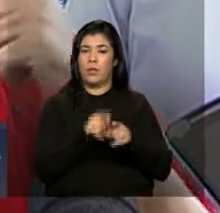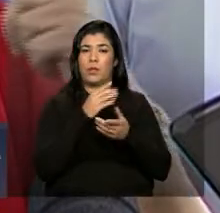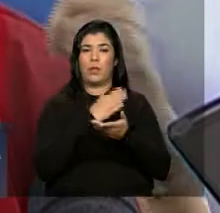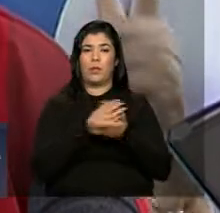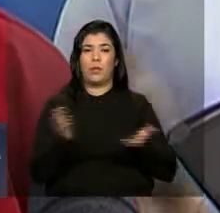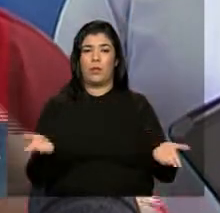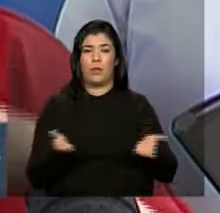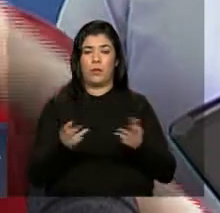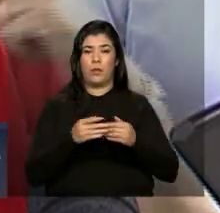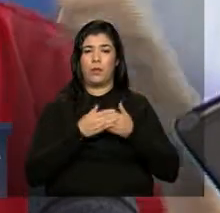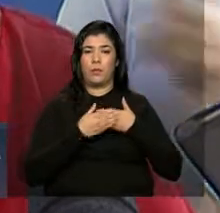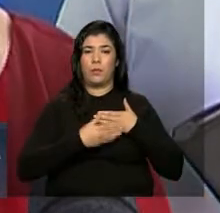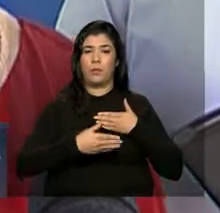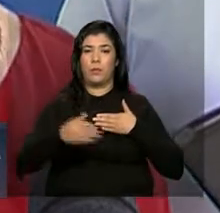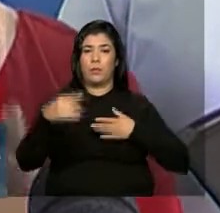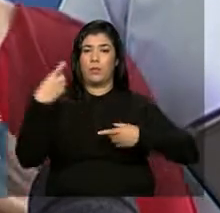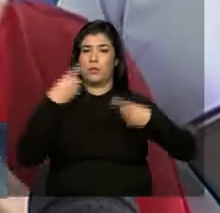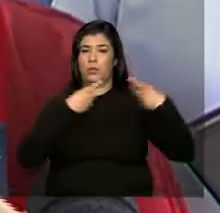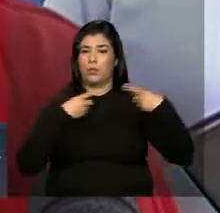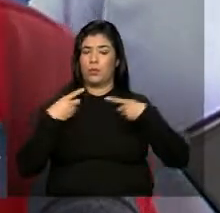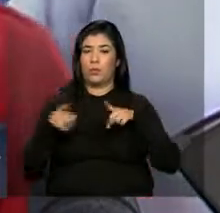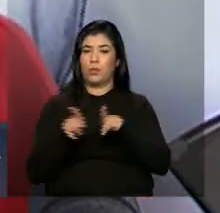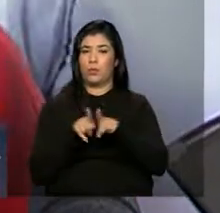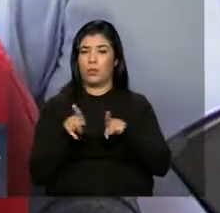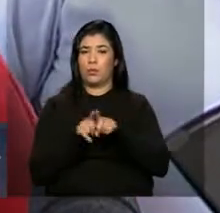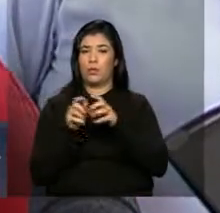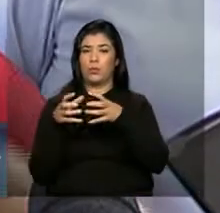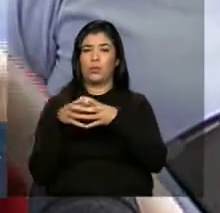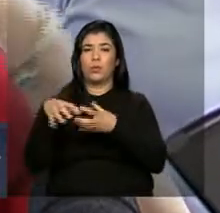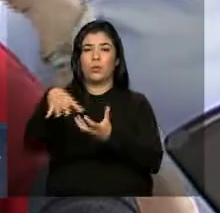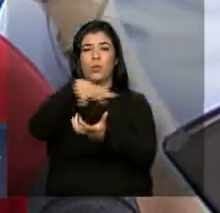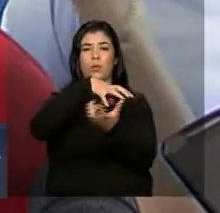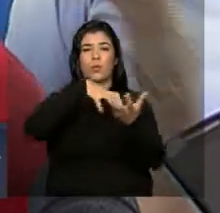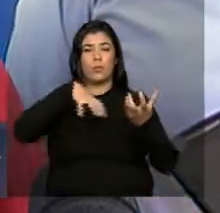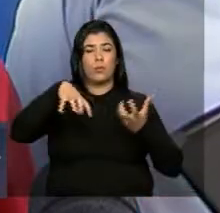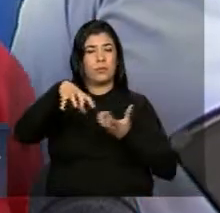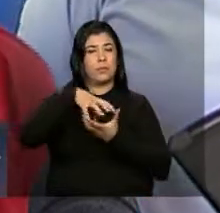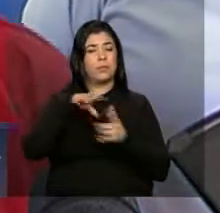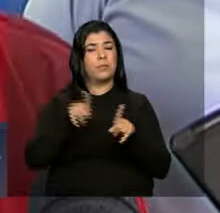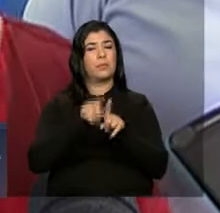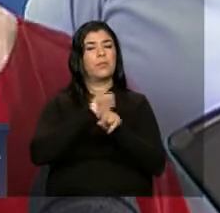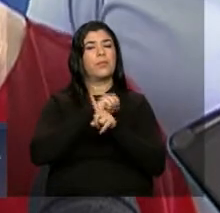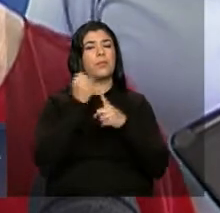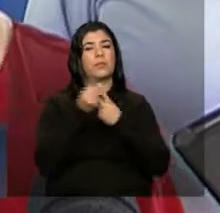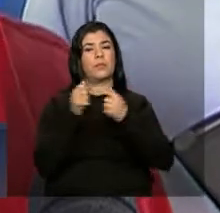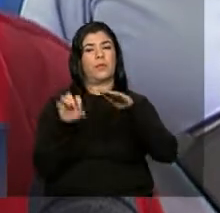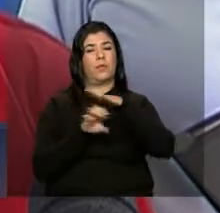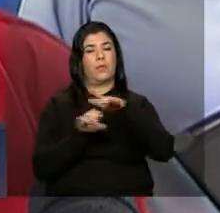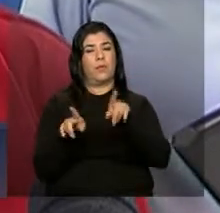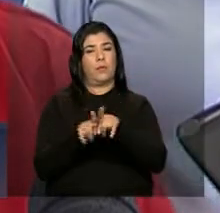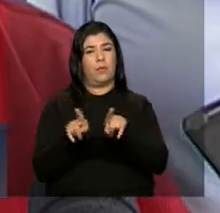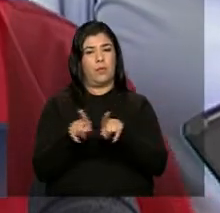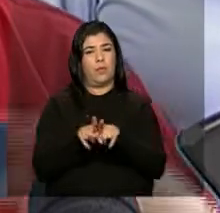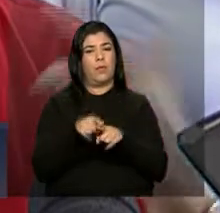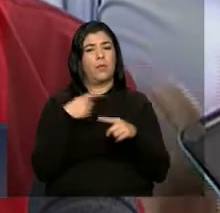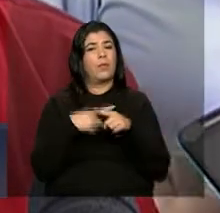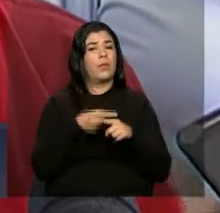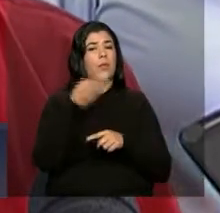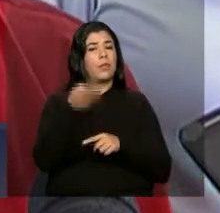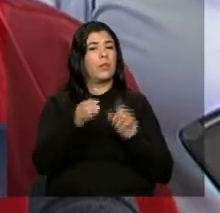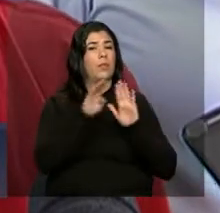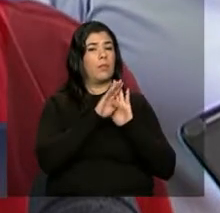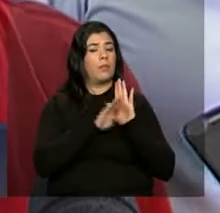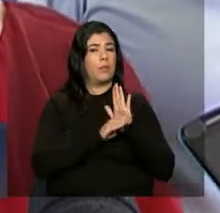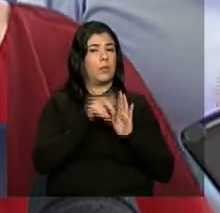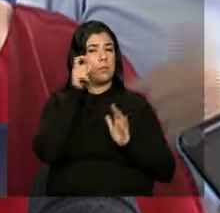o processo, abrimos a discussão, vamos discutir com os movimentos sociais, com as empresas, porque esse programa é